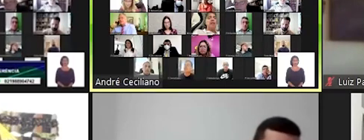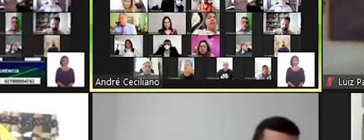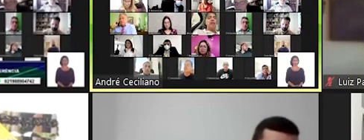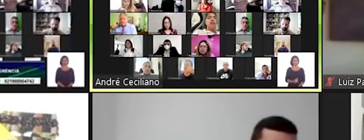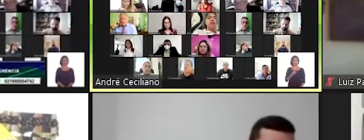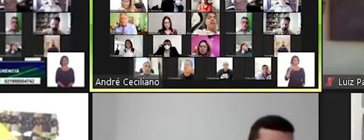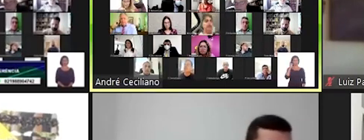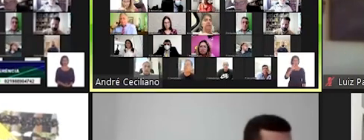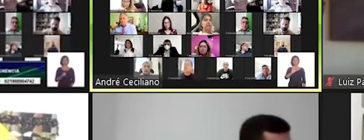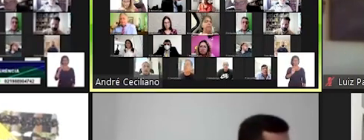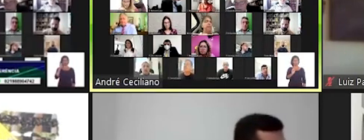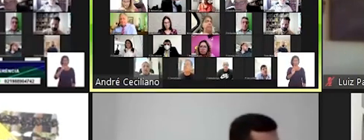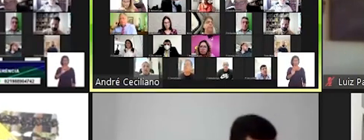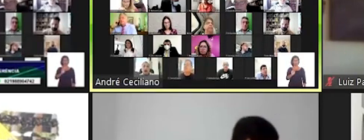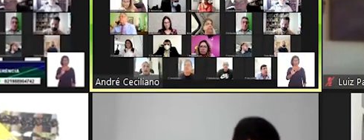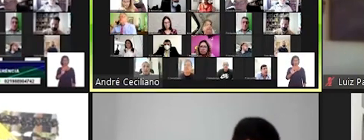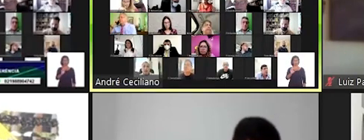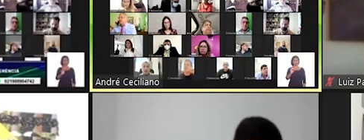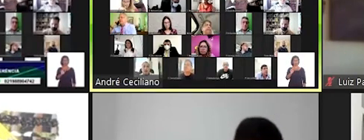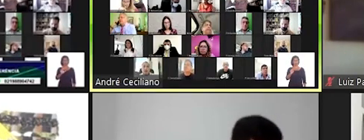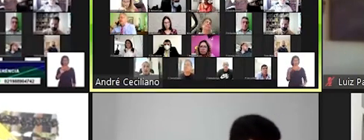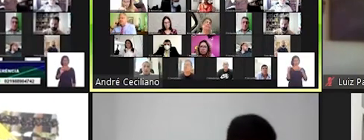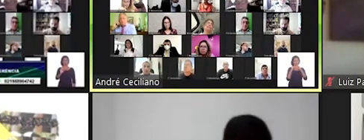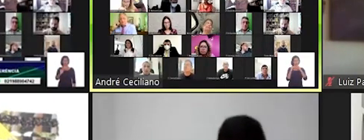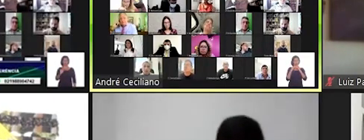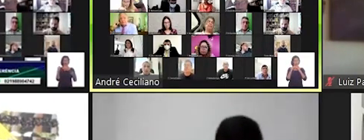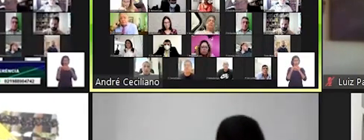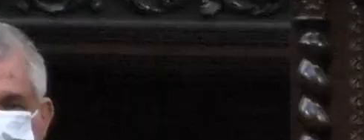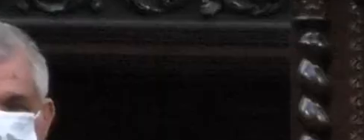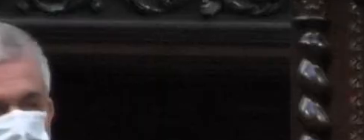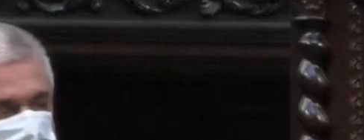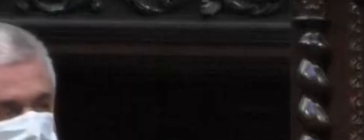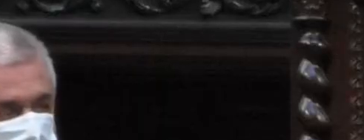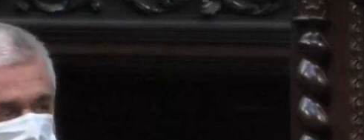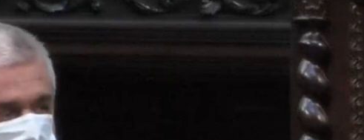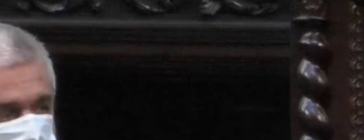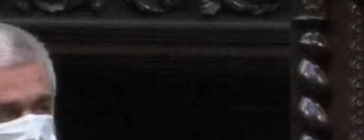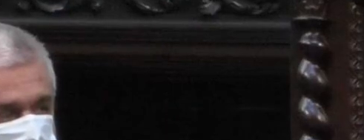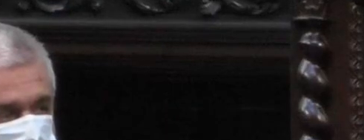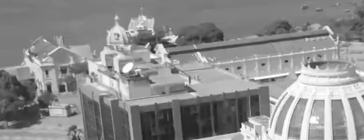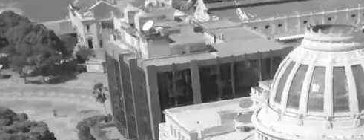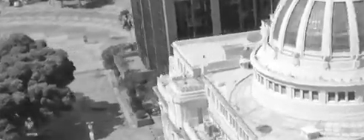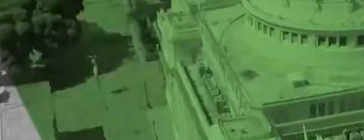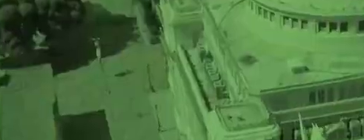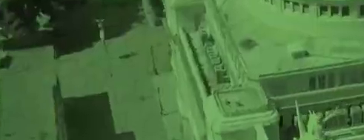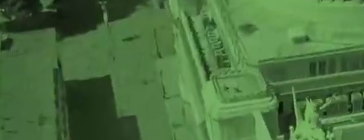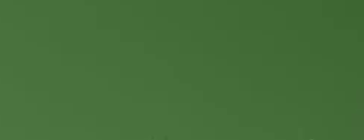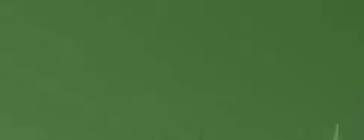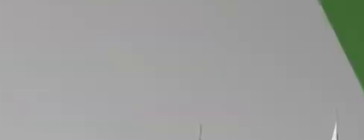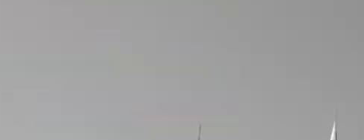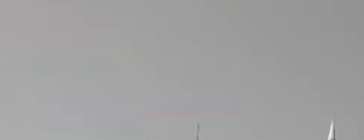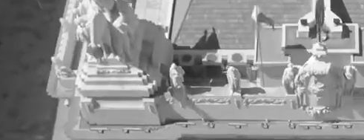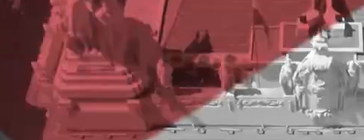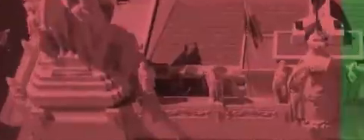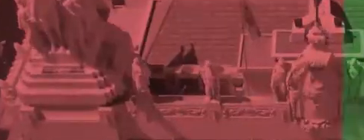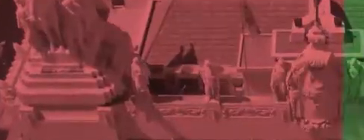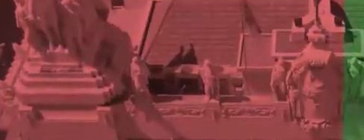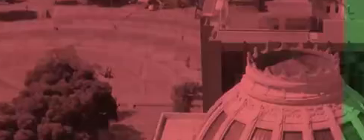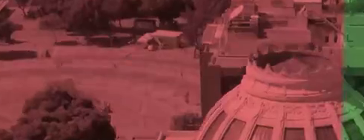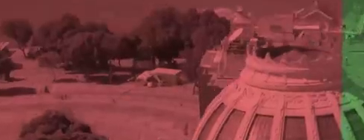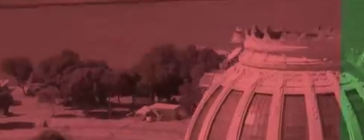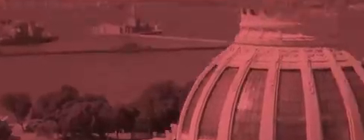Paulo Ramos busca homenagear os profissionais dessas corporações a matéria foi aprovada e